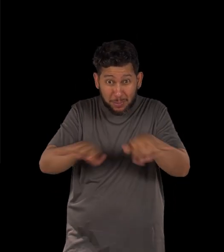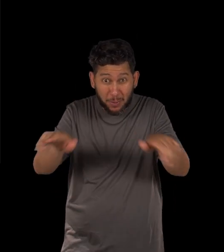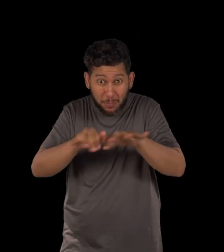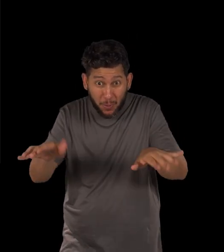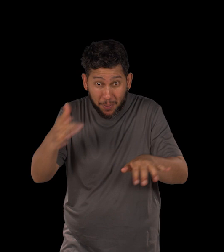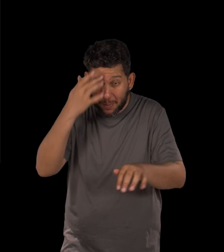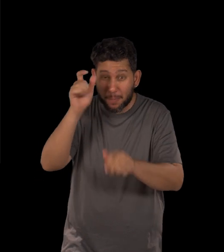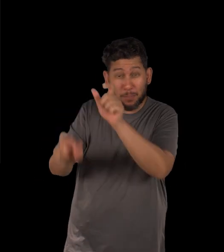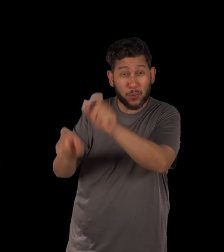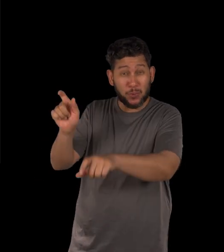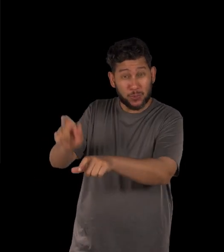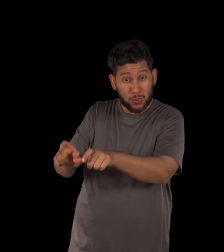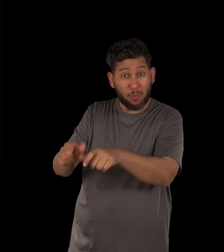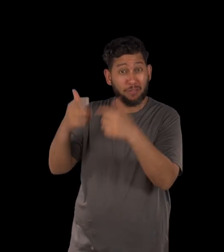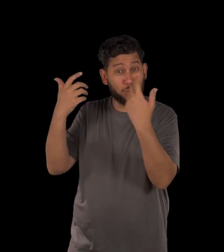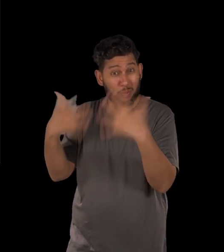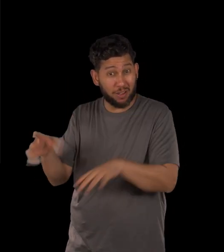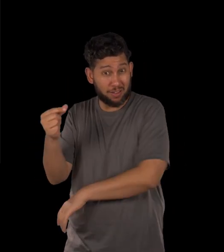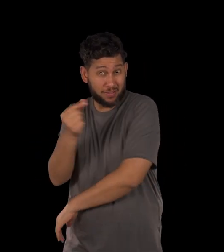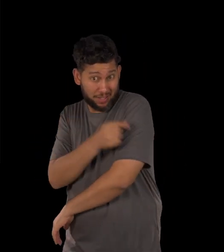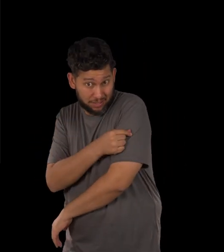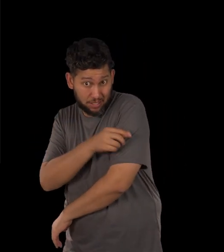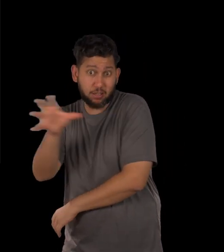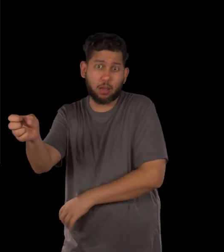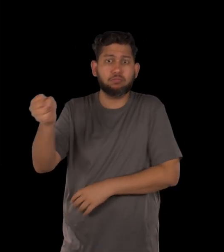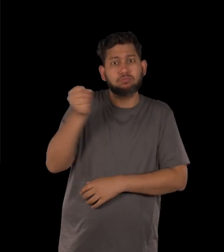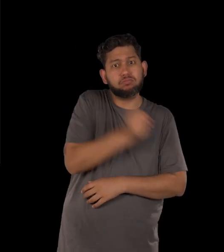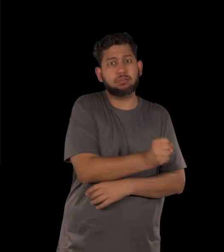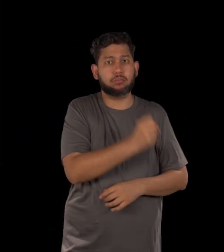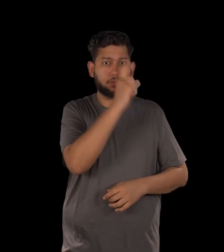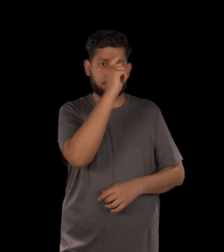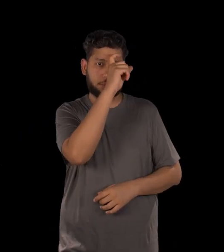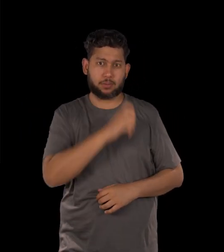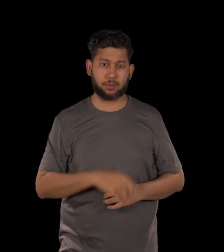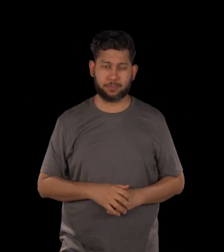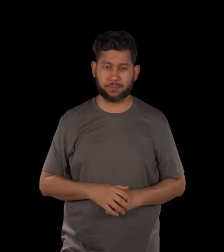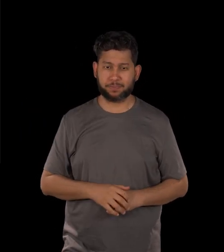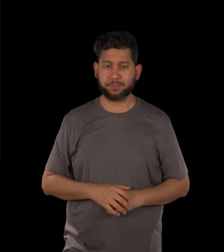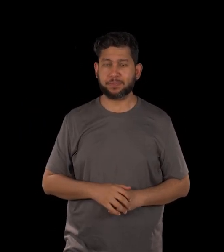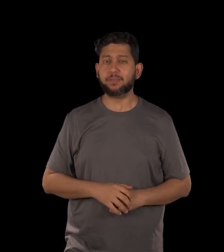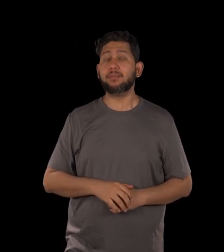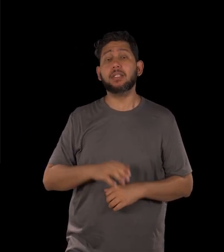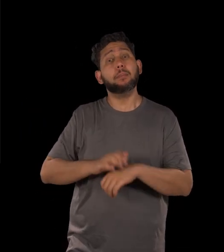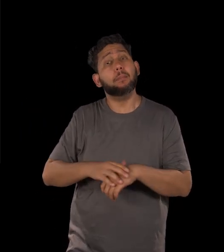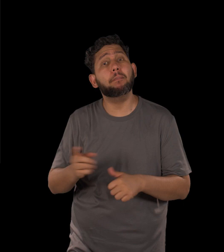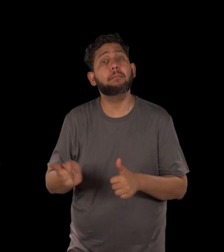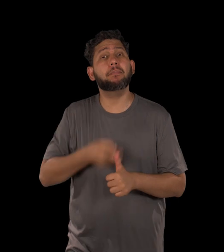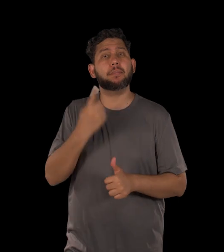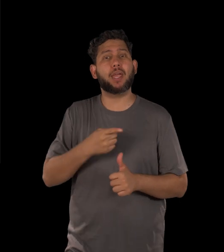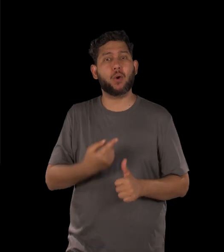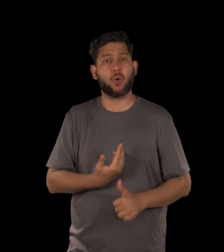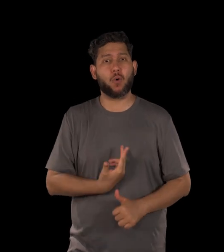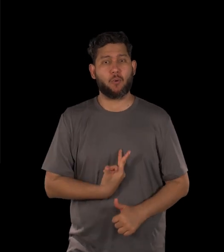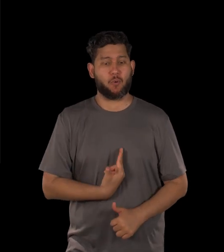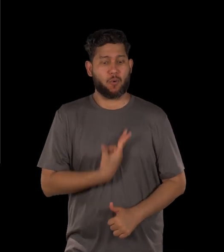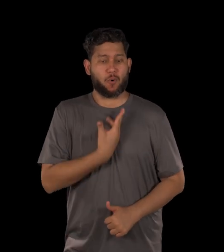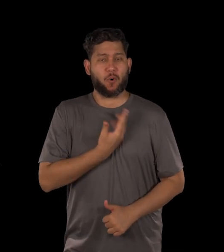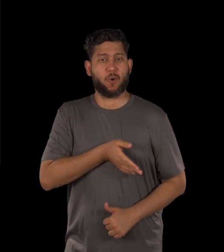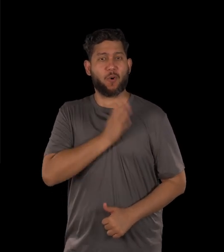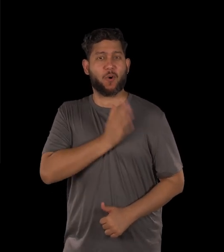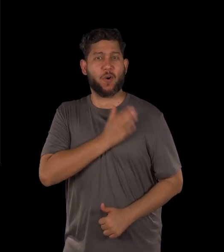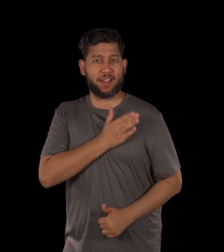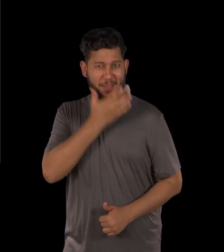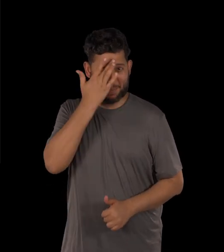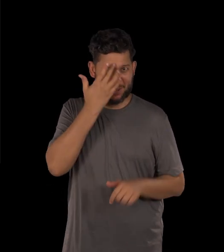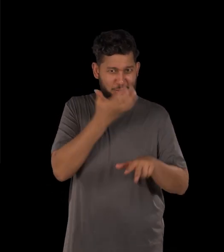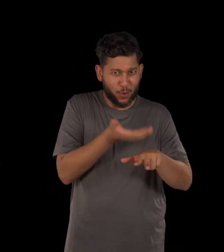se negasse a ser vacinado. Chefiado por Zerbini, o primeiro transplante de coração feito no Brasil e o quinto até